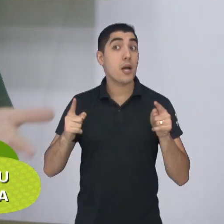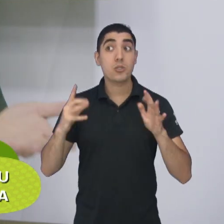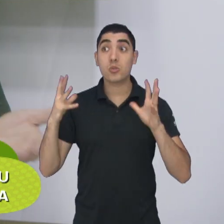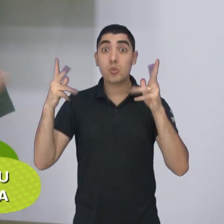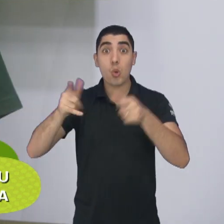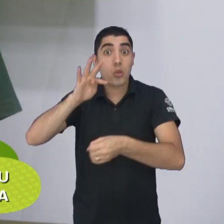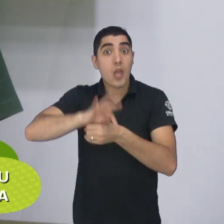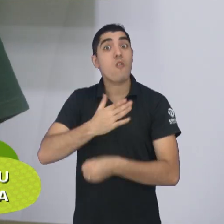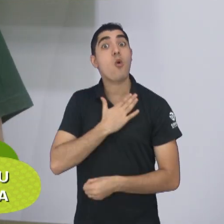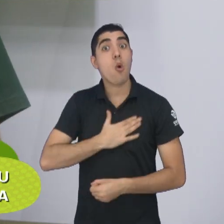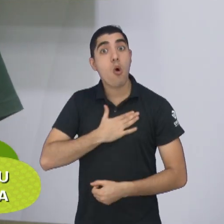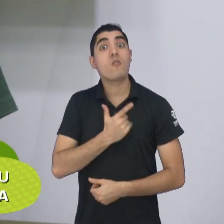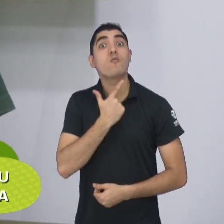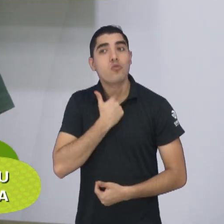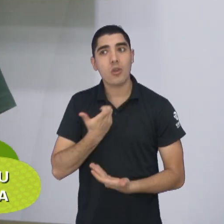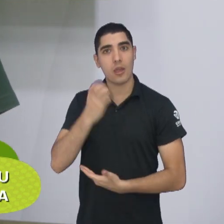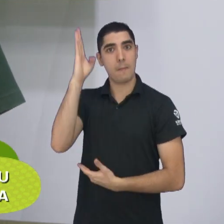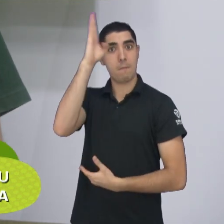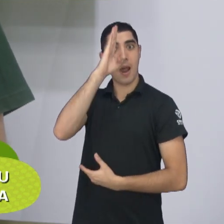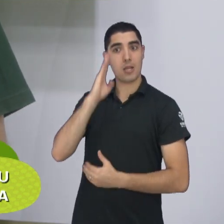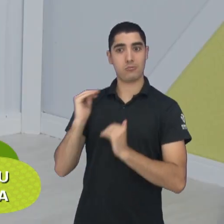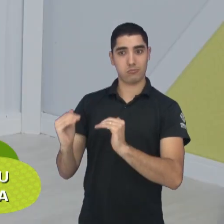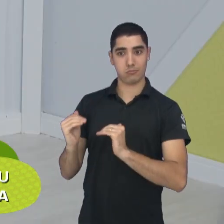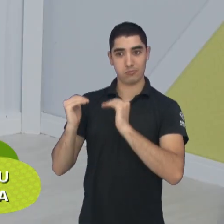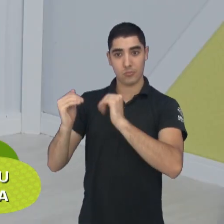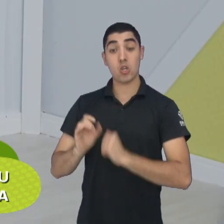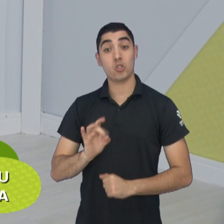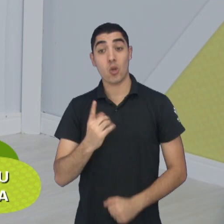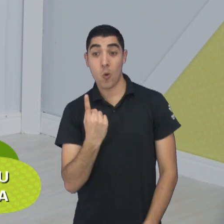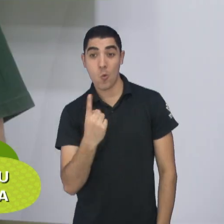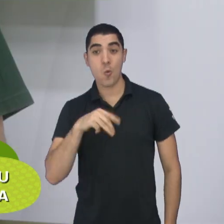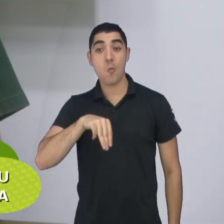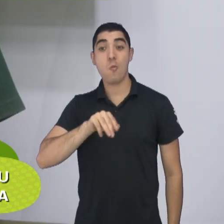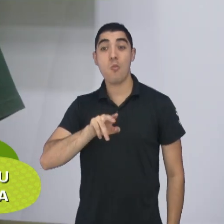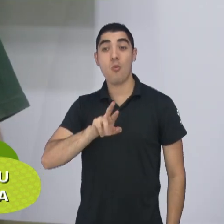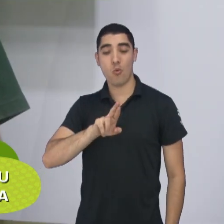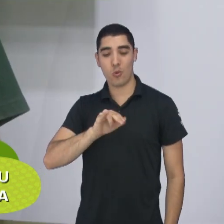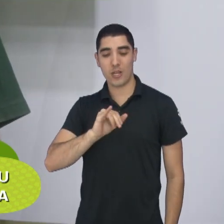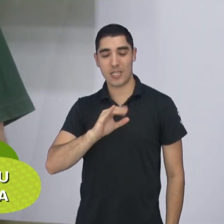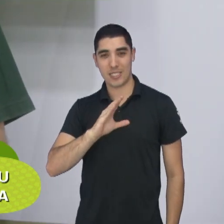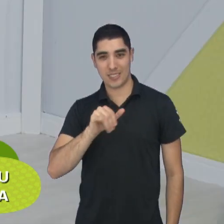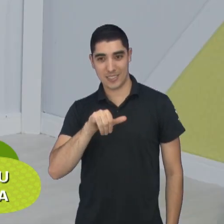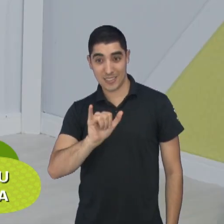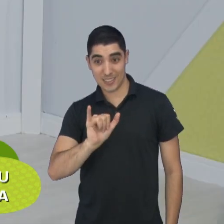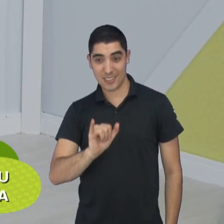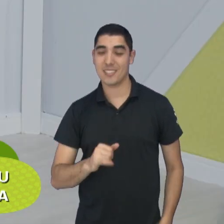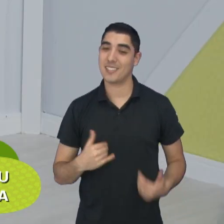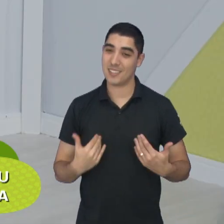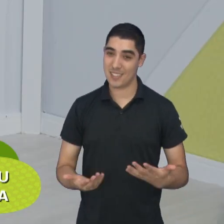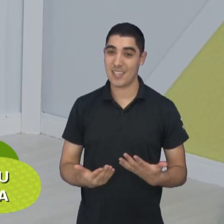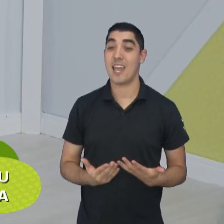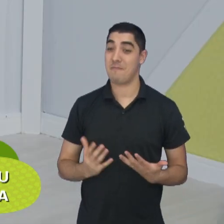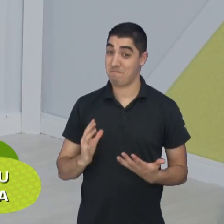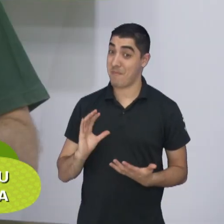gostaria de dirigir uma seleção brasileira. Só o Muricy que disse não. O Muricy disse não, mas... mediante as